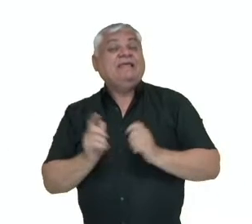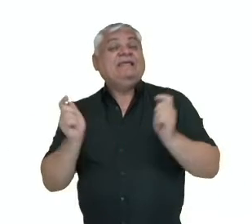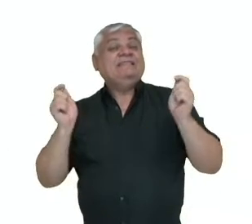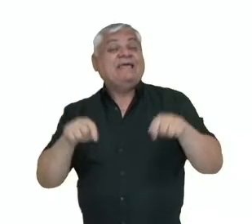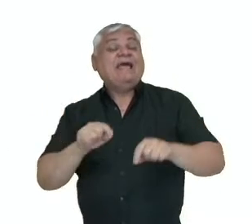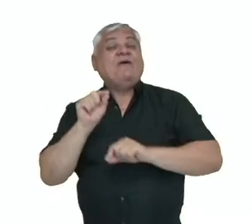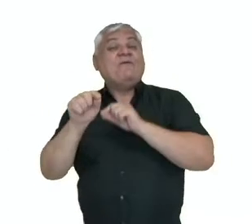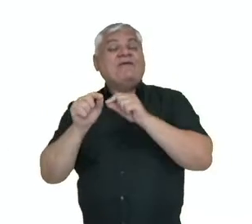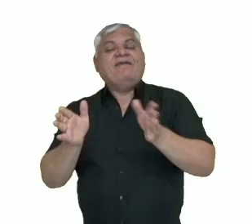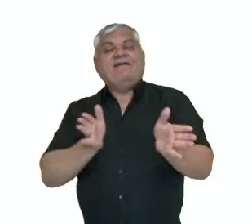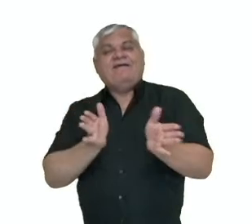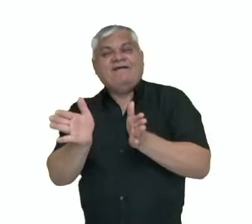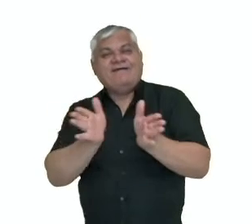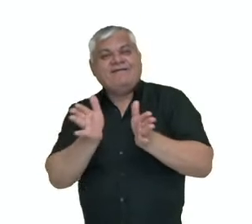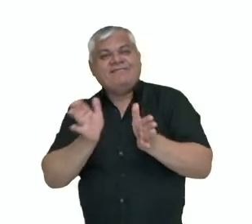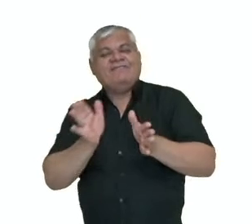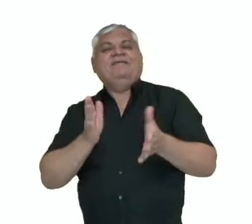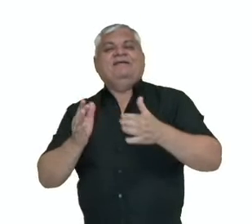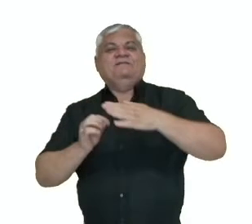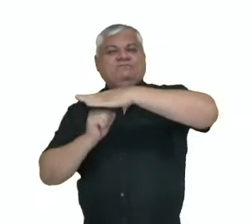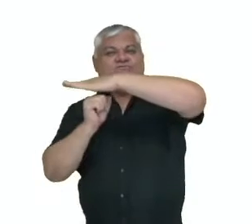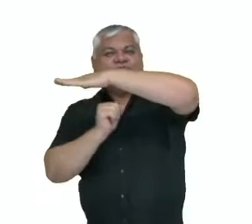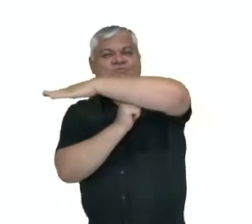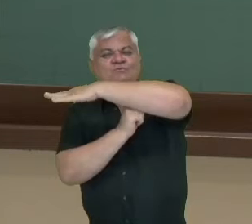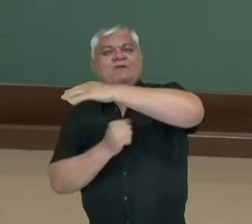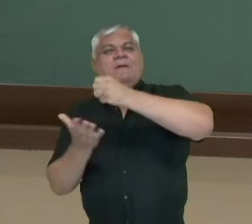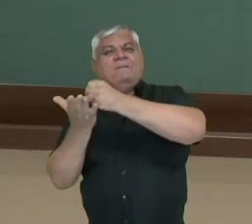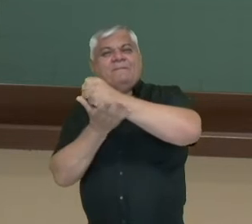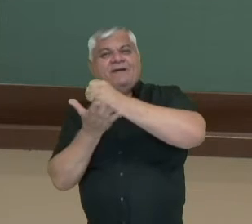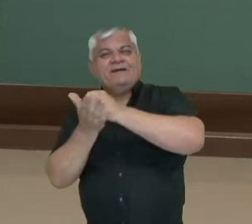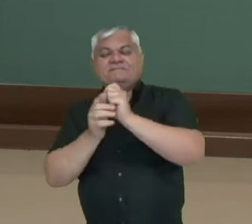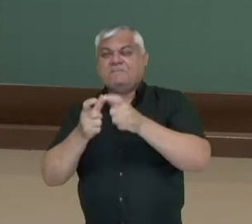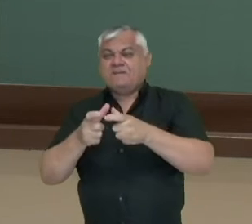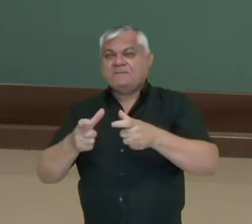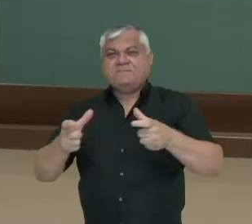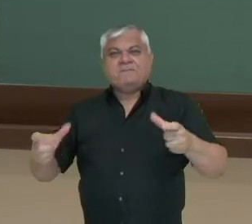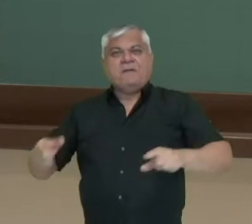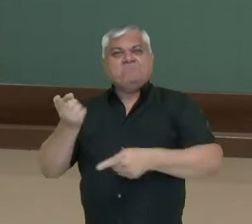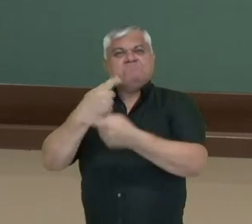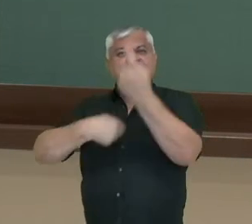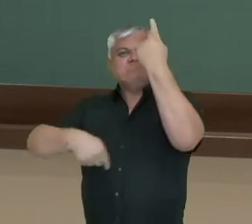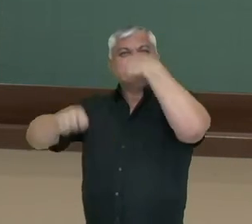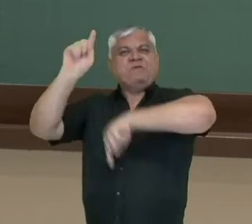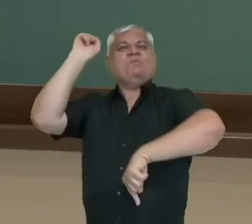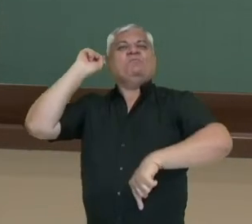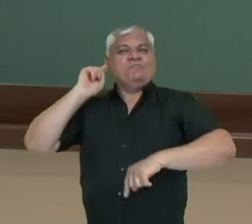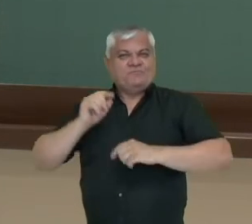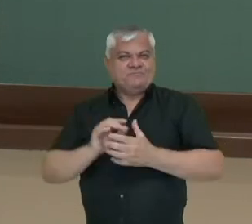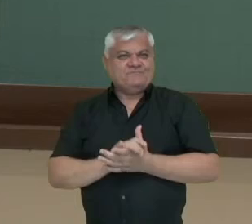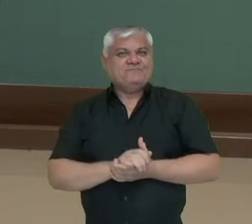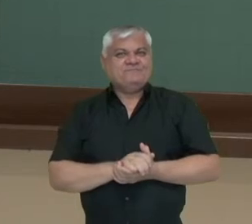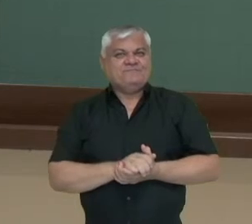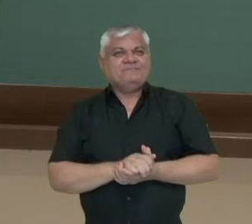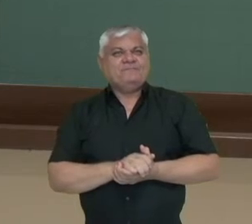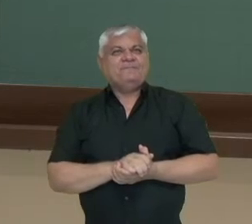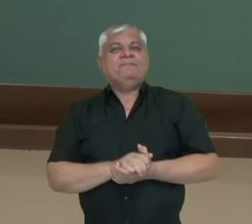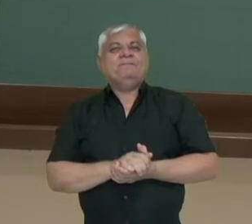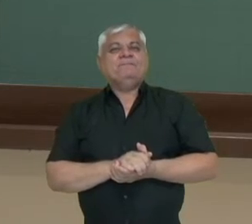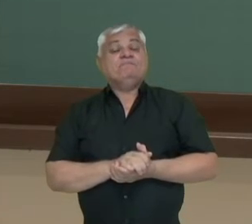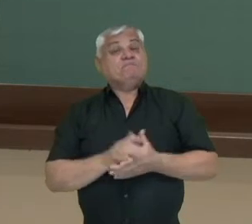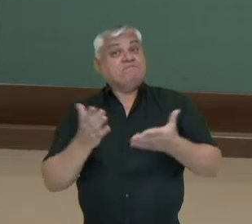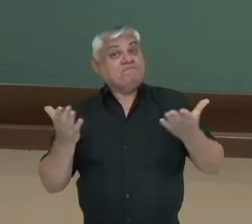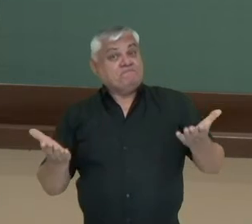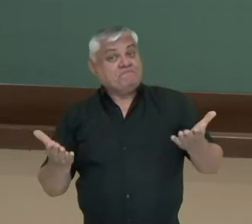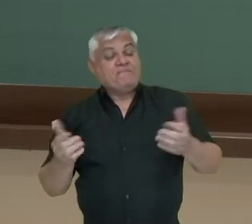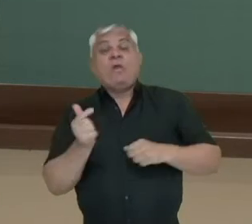o acesso a uma estrutura básica para o crescimento econômico e produtivo dos pequenos associados. Bem,